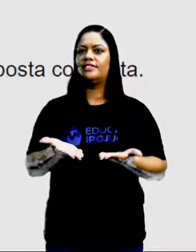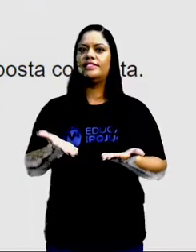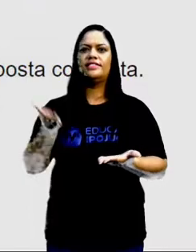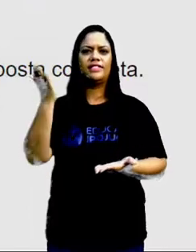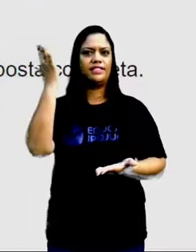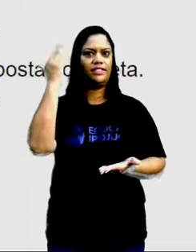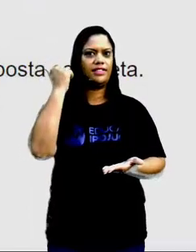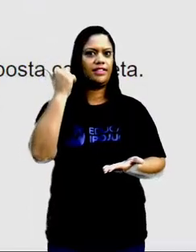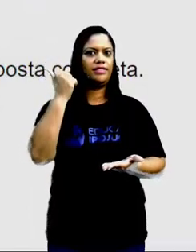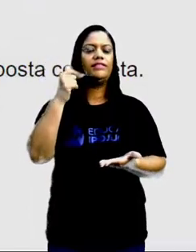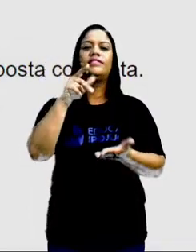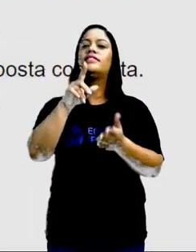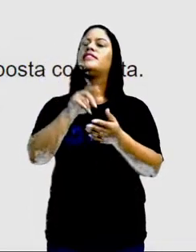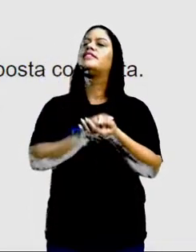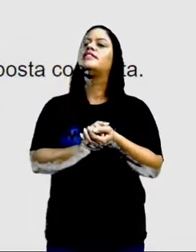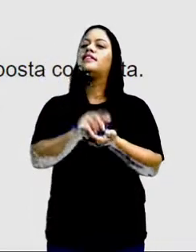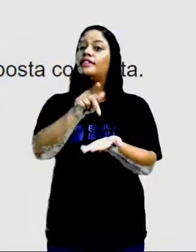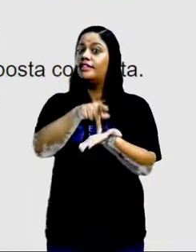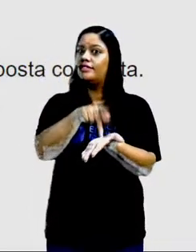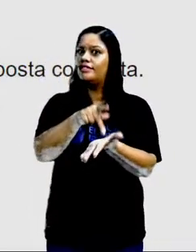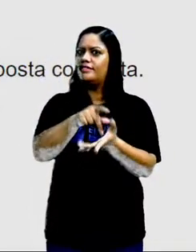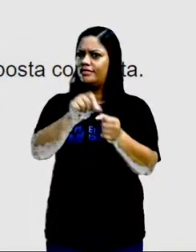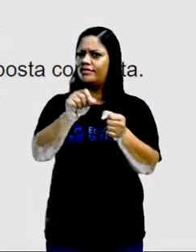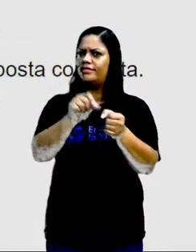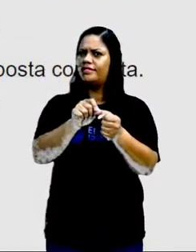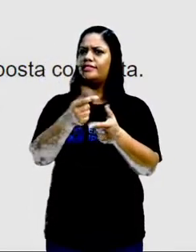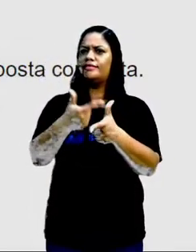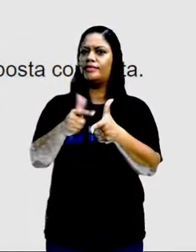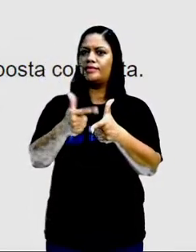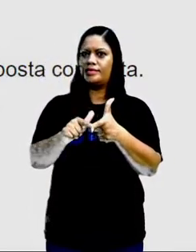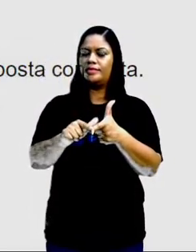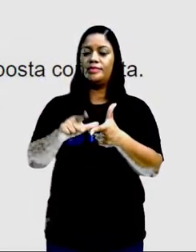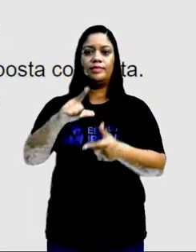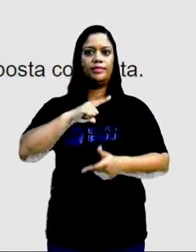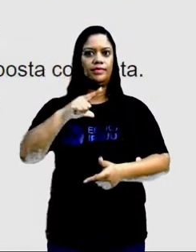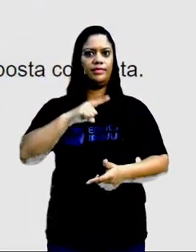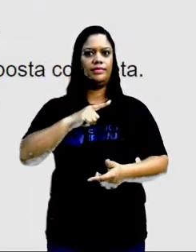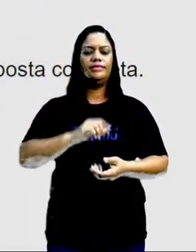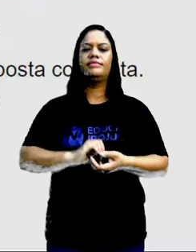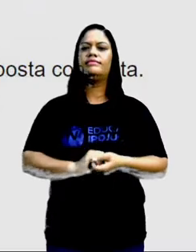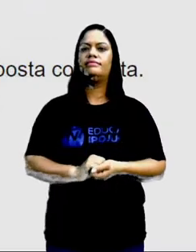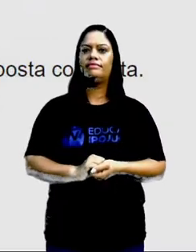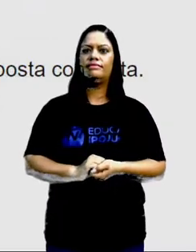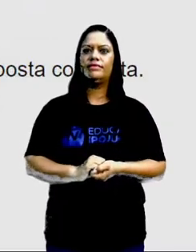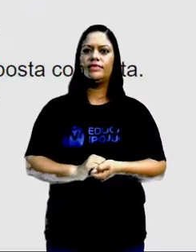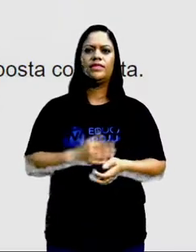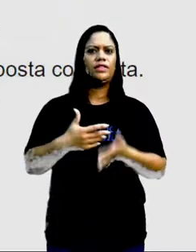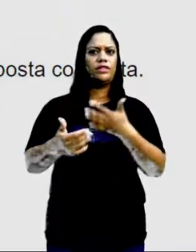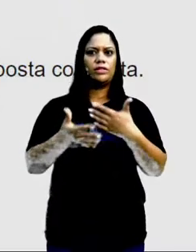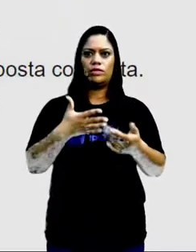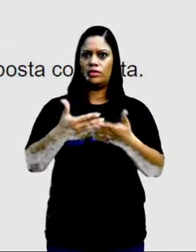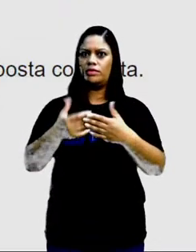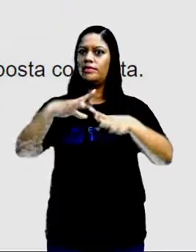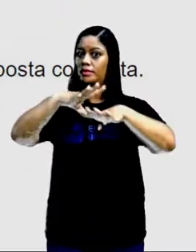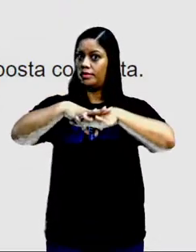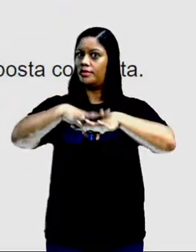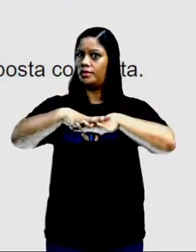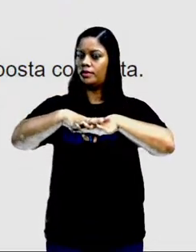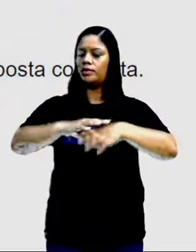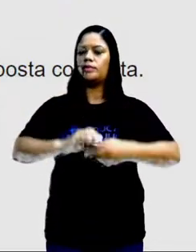saibam como realmente resolver uma situação, problema envolvendo qualquer operação